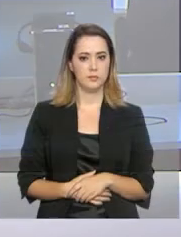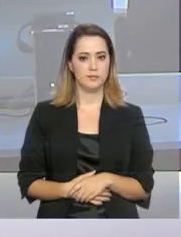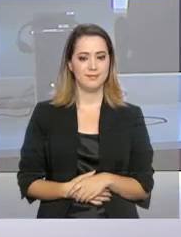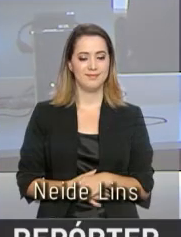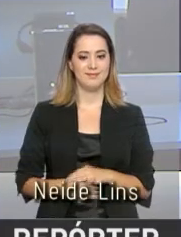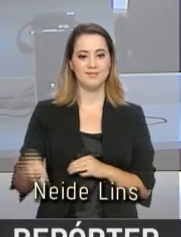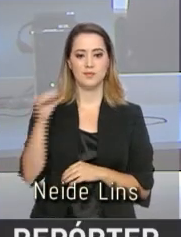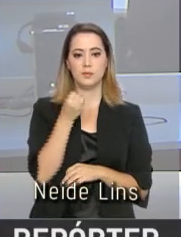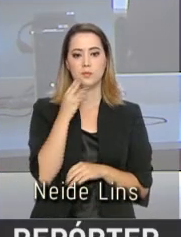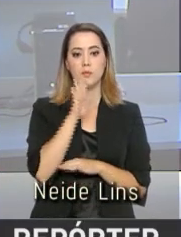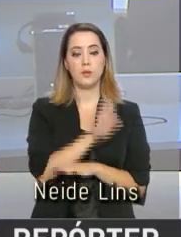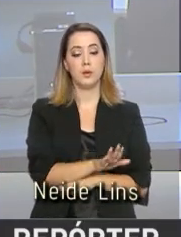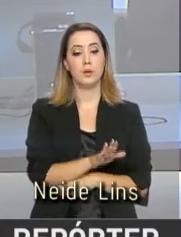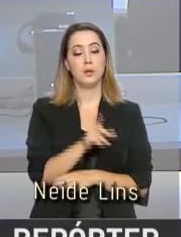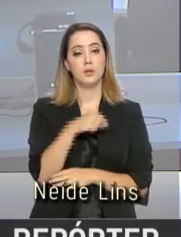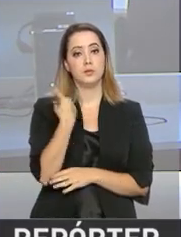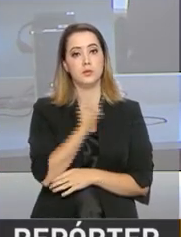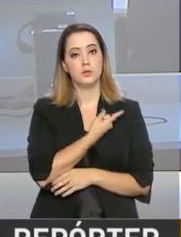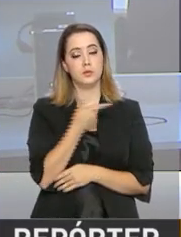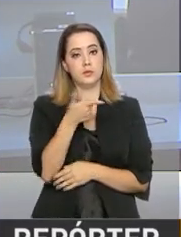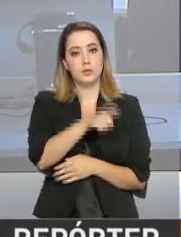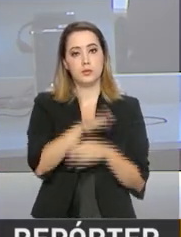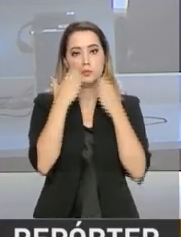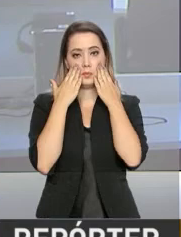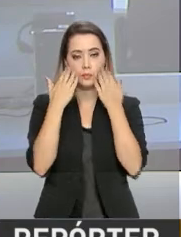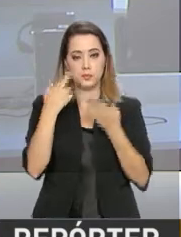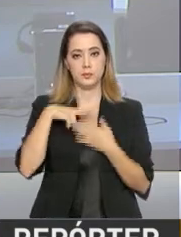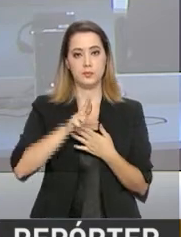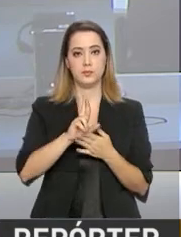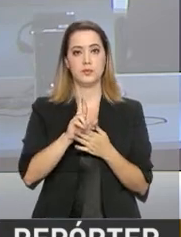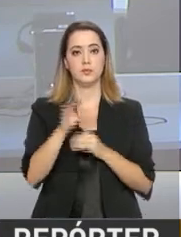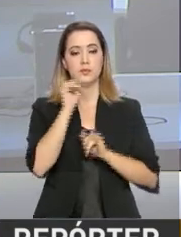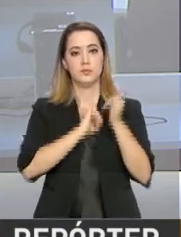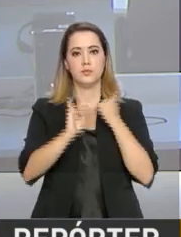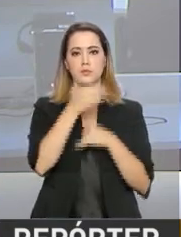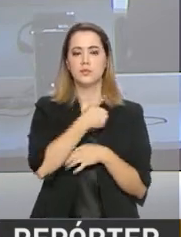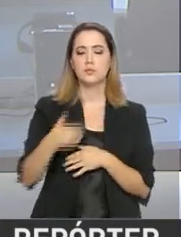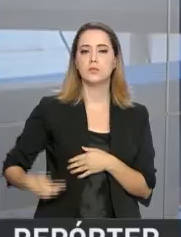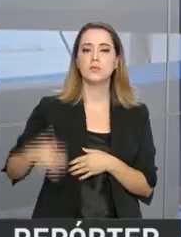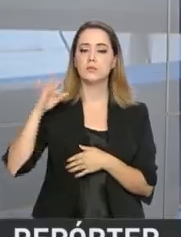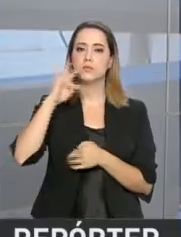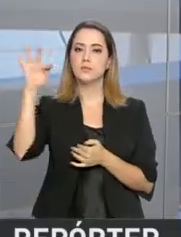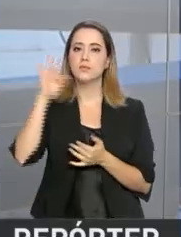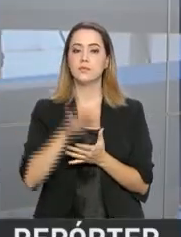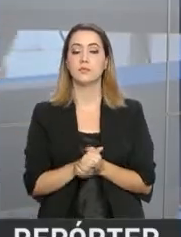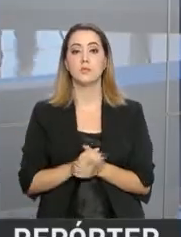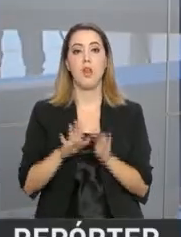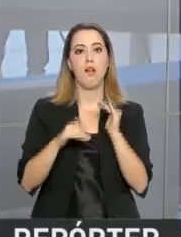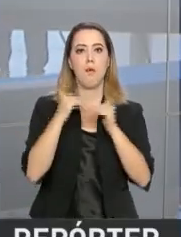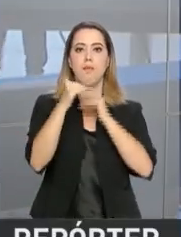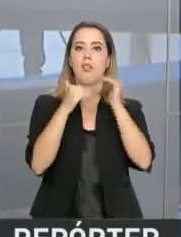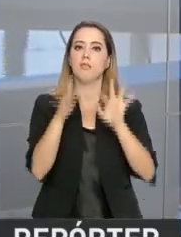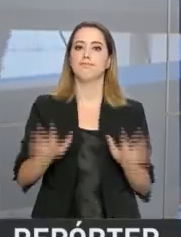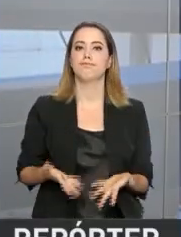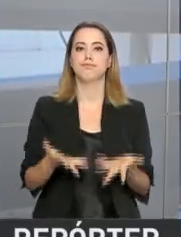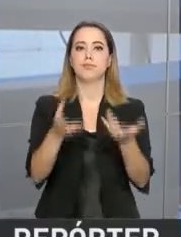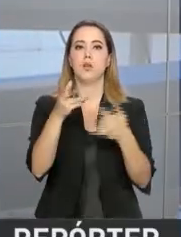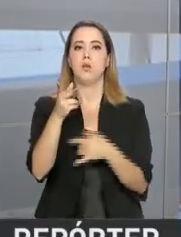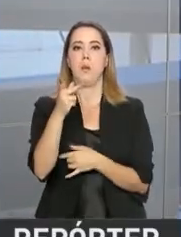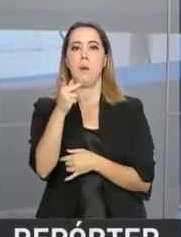logo à tarde estamos de volta com repórter nbr notícias do governo federal aumentar a produção de